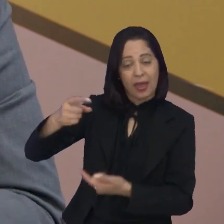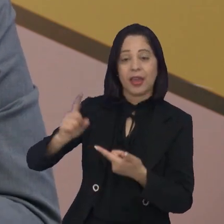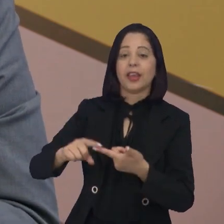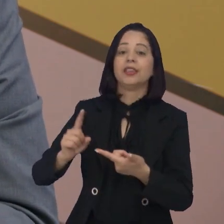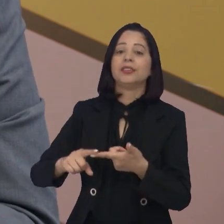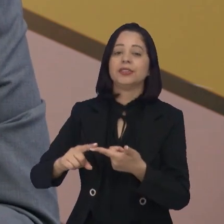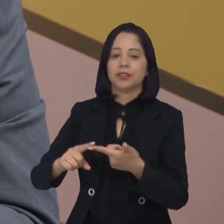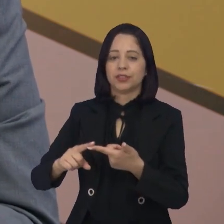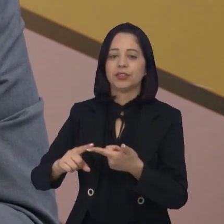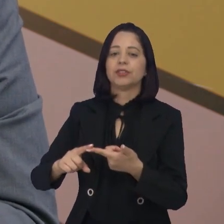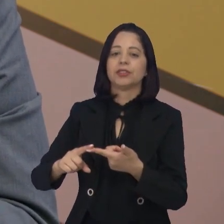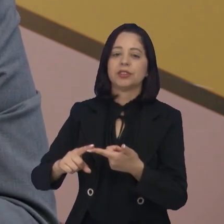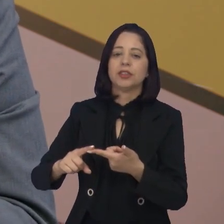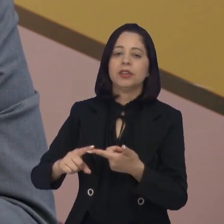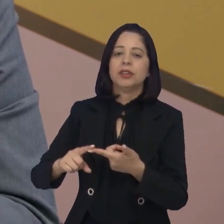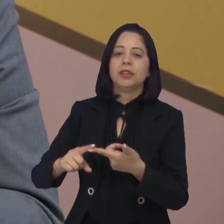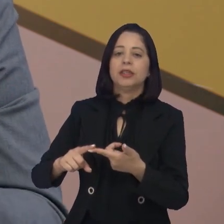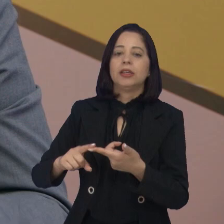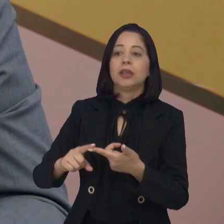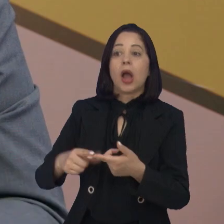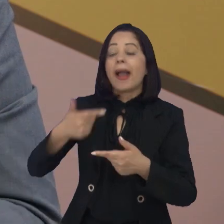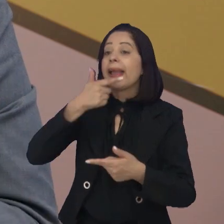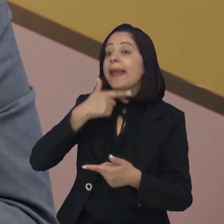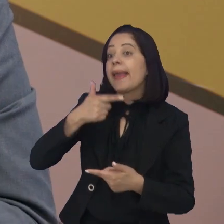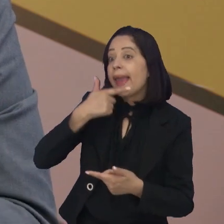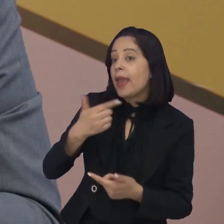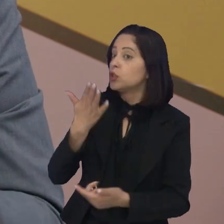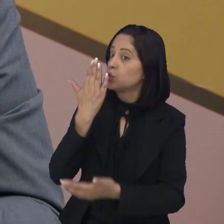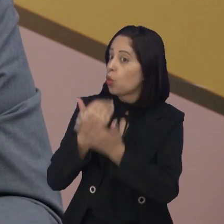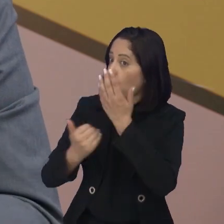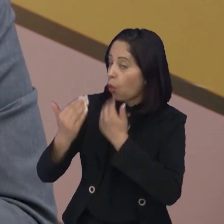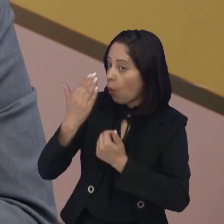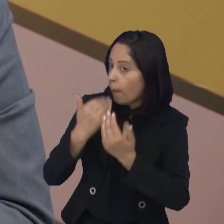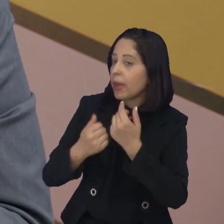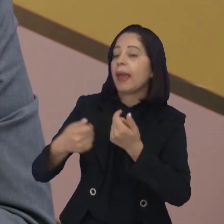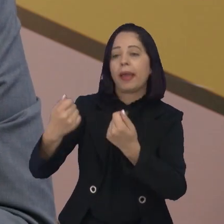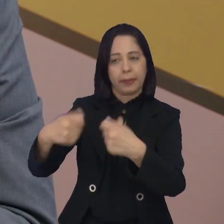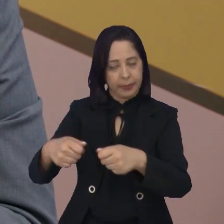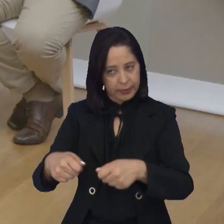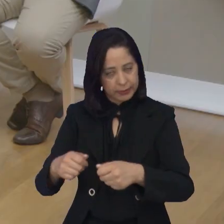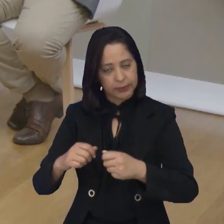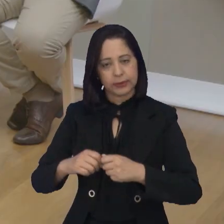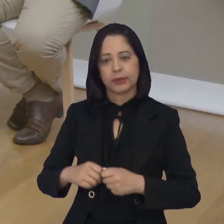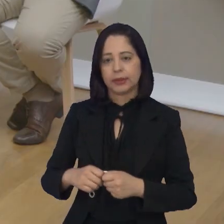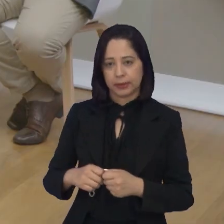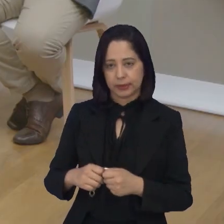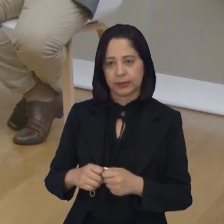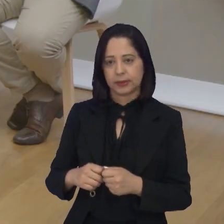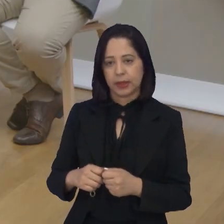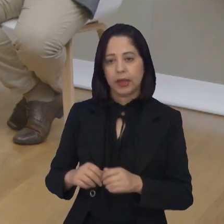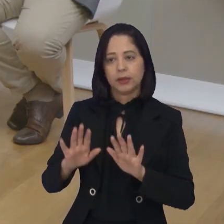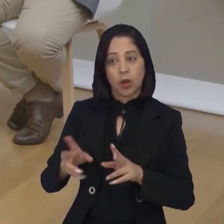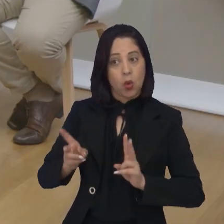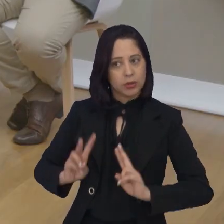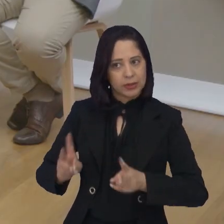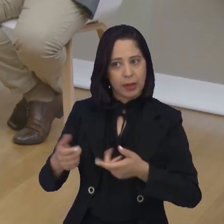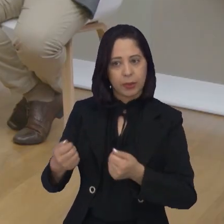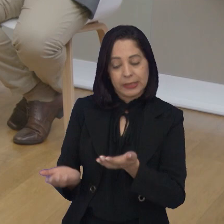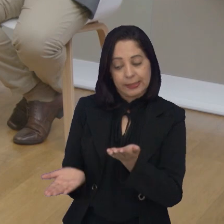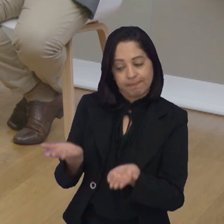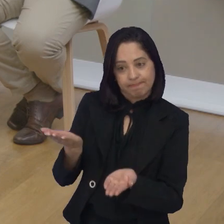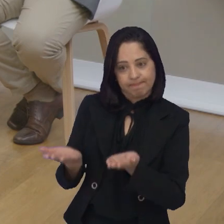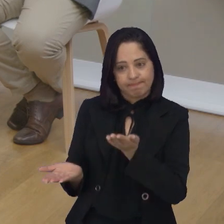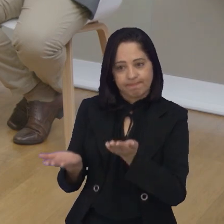intolerante, né, à lactose, ingerir queijos, né, para quem não tem intolerância também, Então, a gente sempre tem que balancear